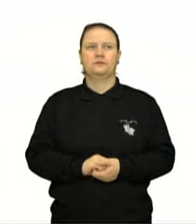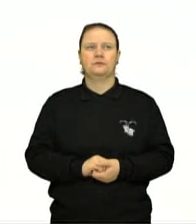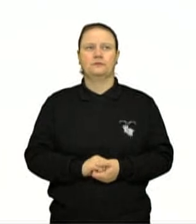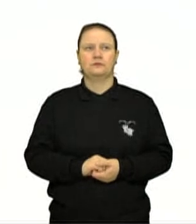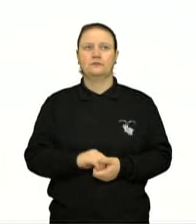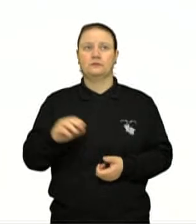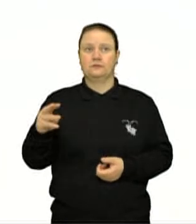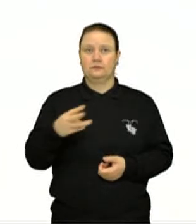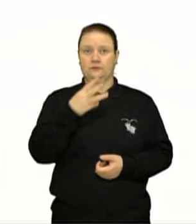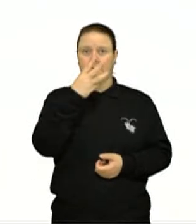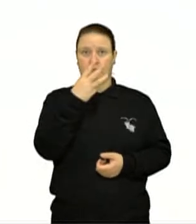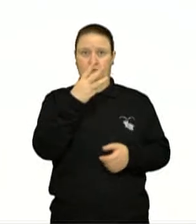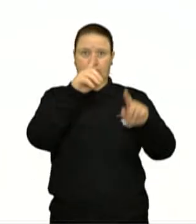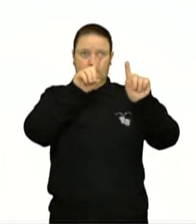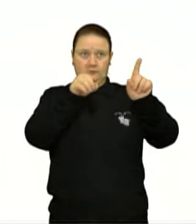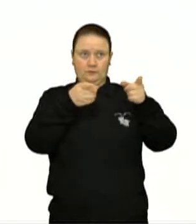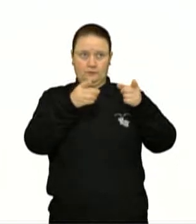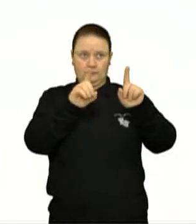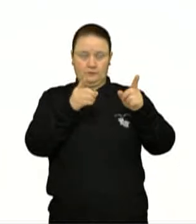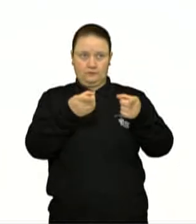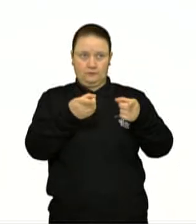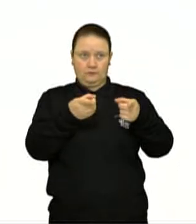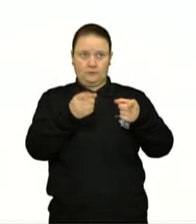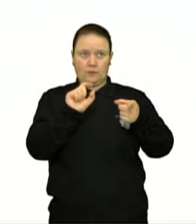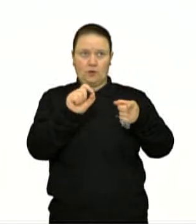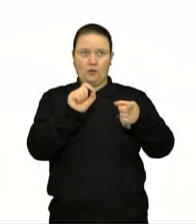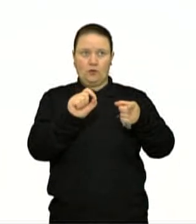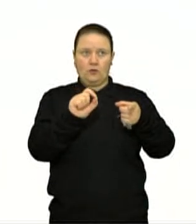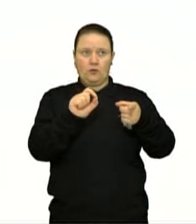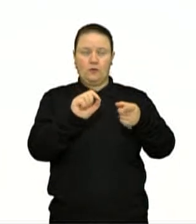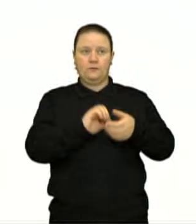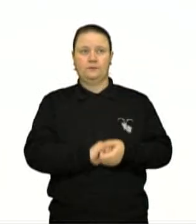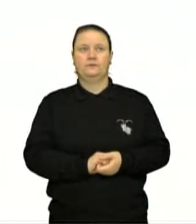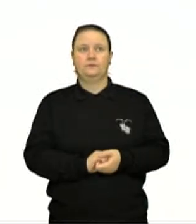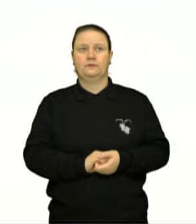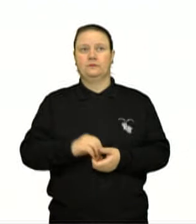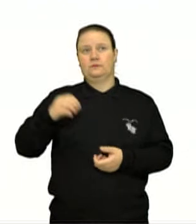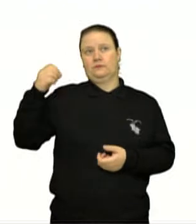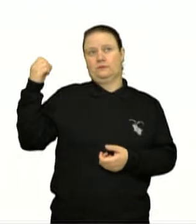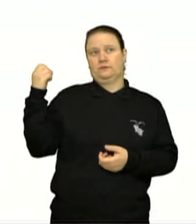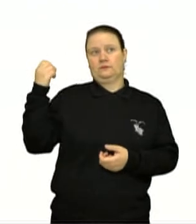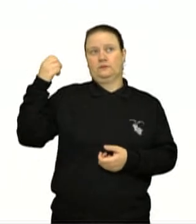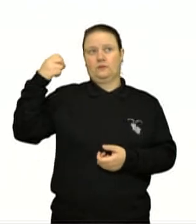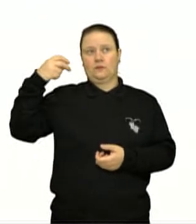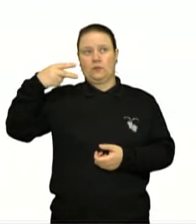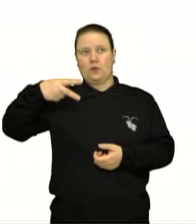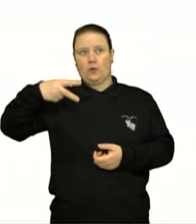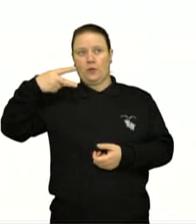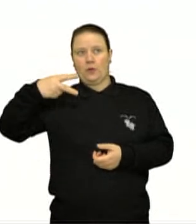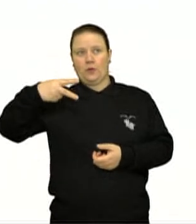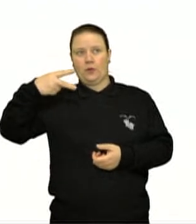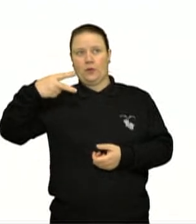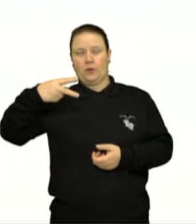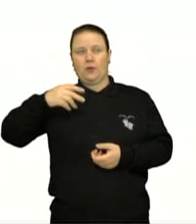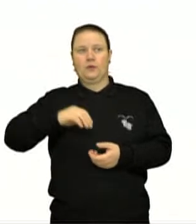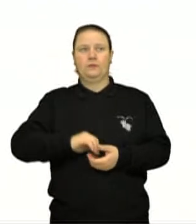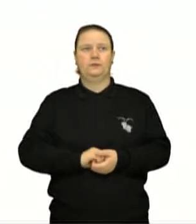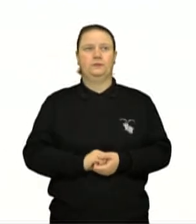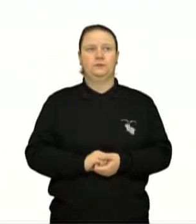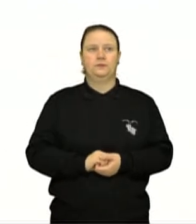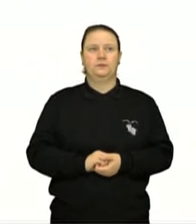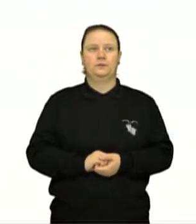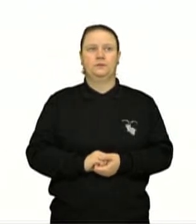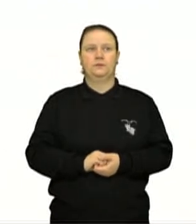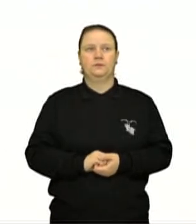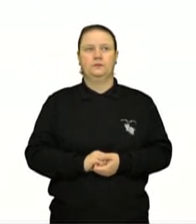hace outra persona. Seguir el juego. Número 2. Seguir o jogo. Para